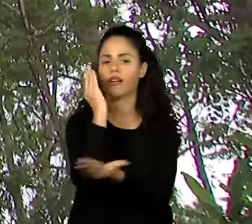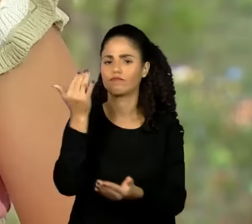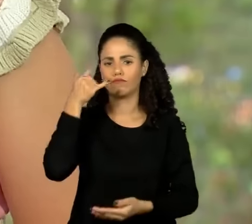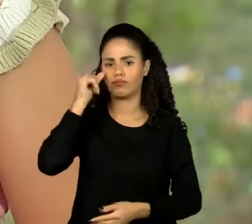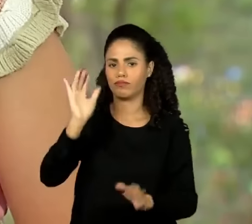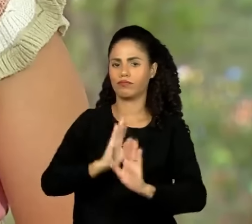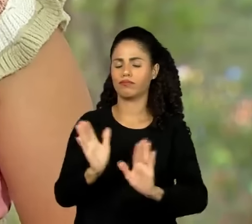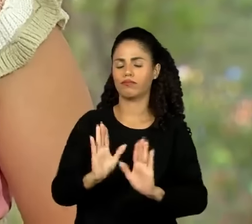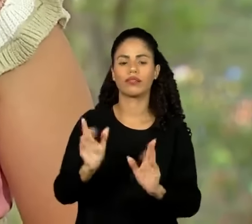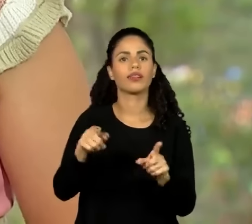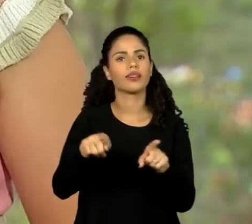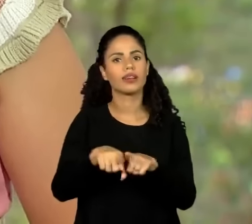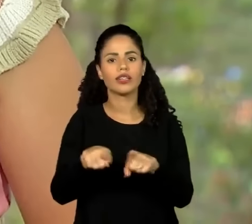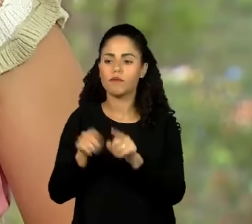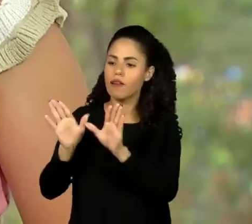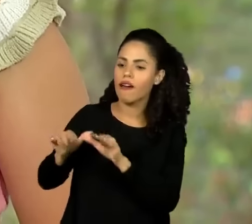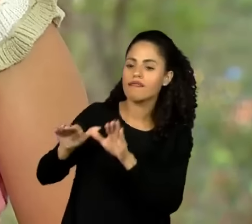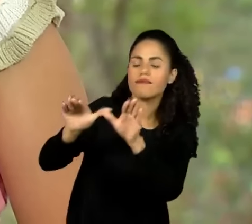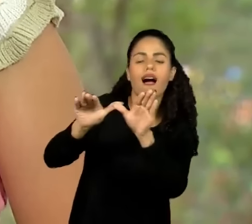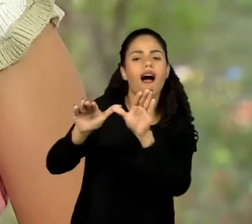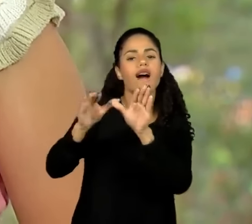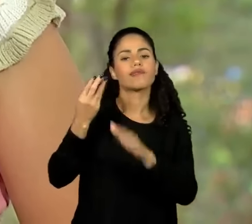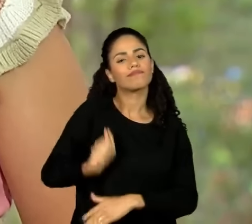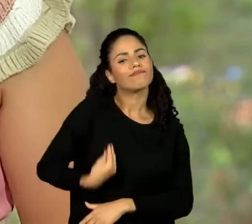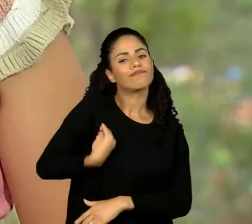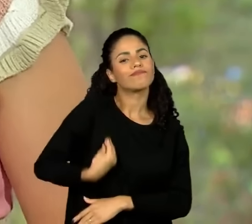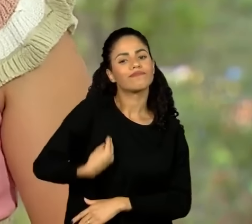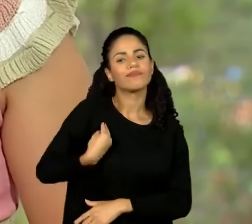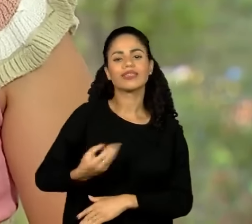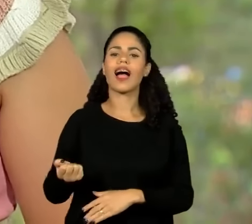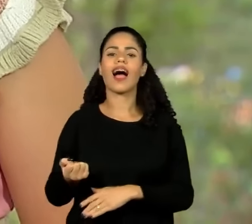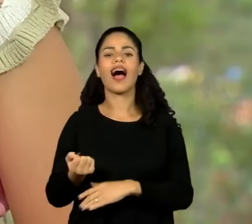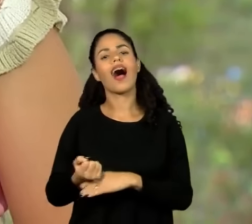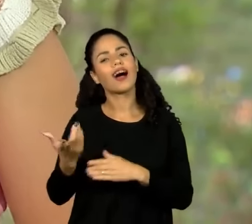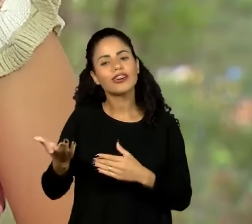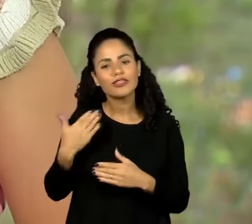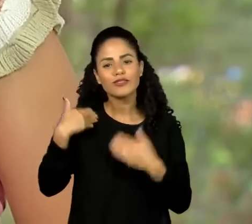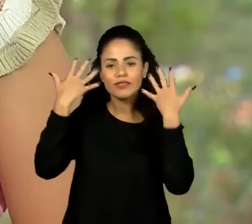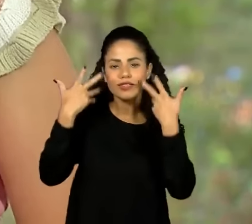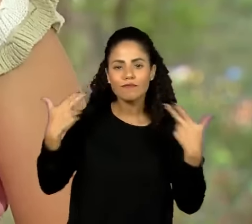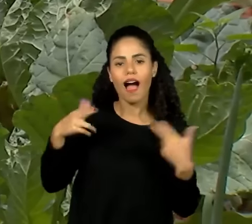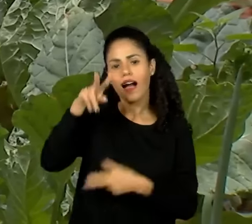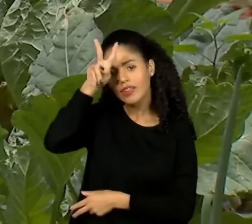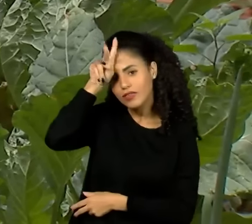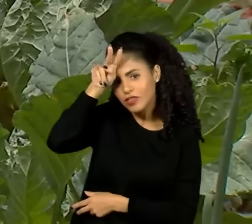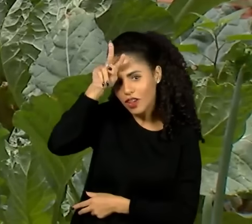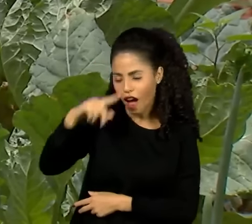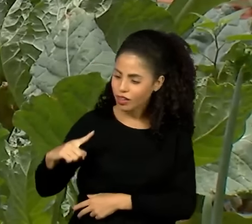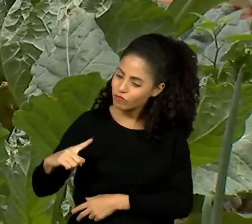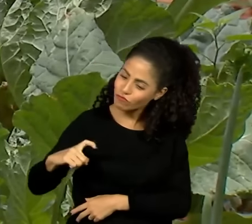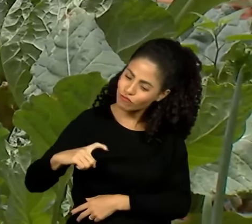e das aves e também dos bichinhos que vivem na terra, como formiga ou minhoca.